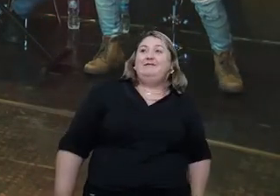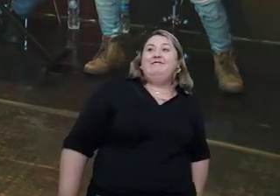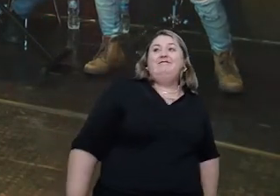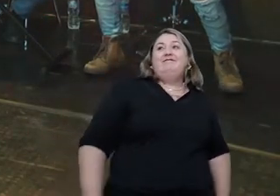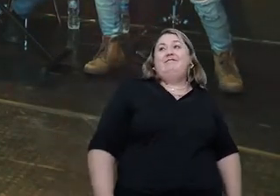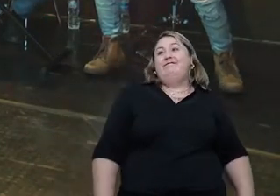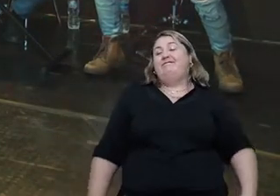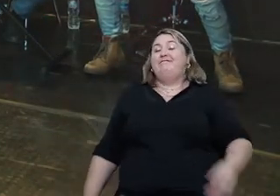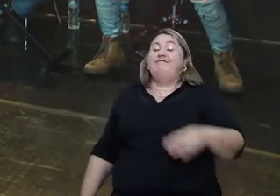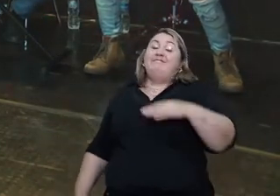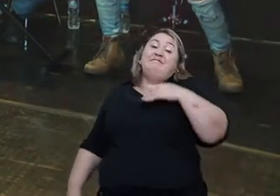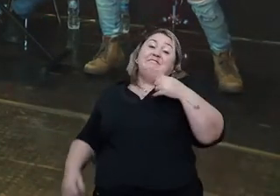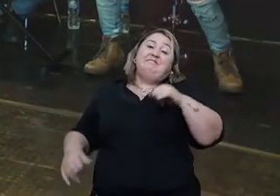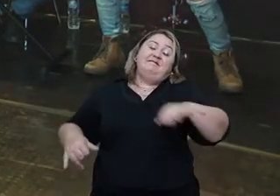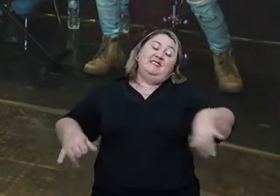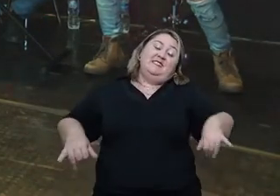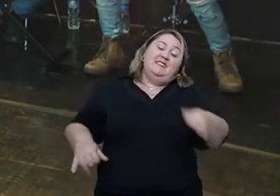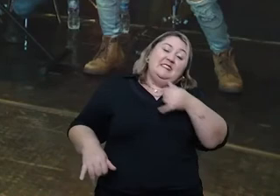demais.